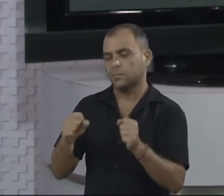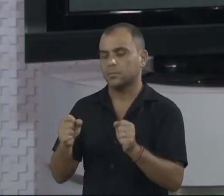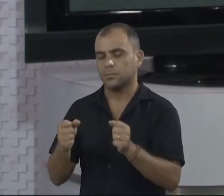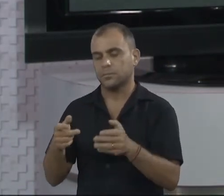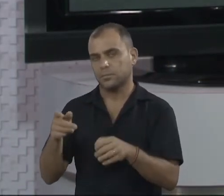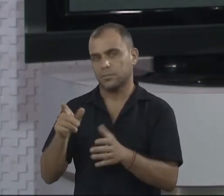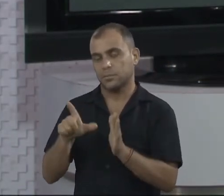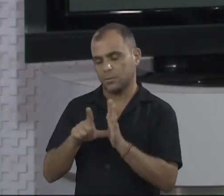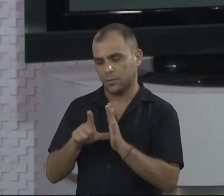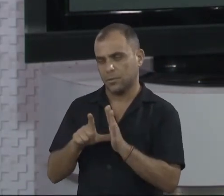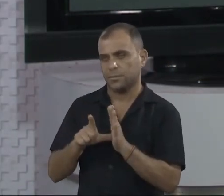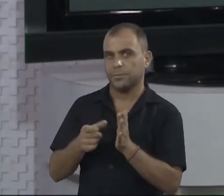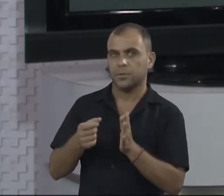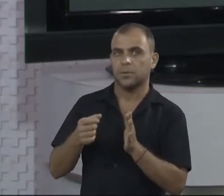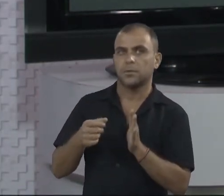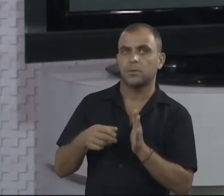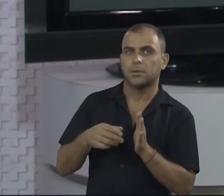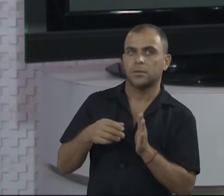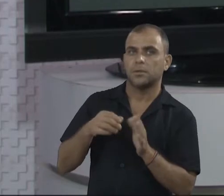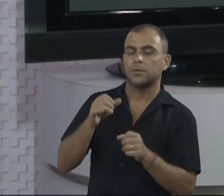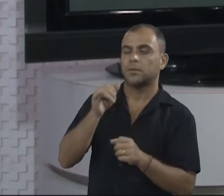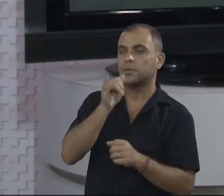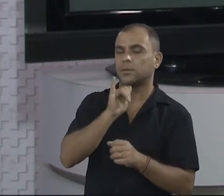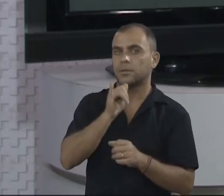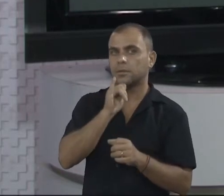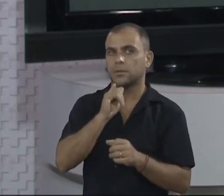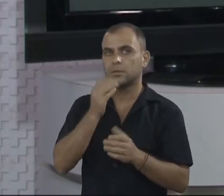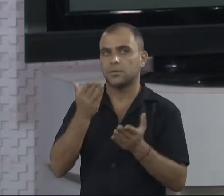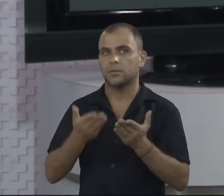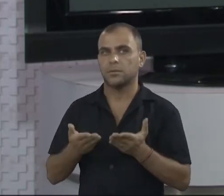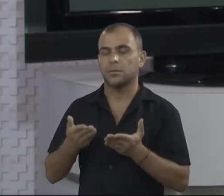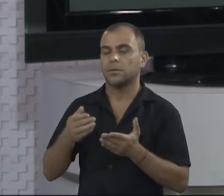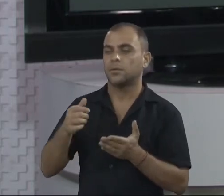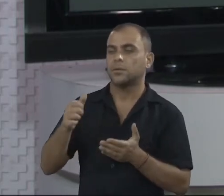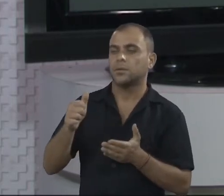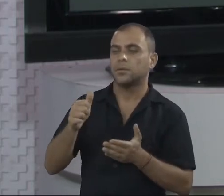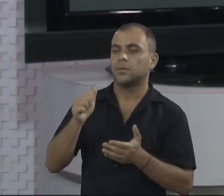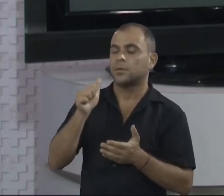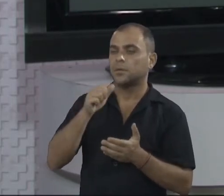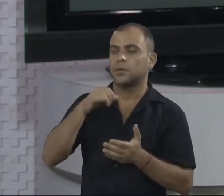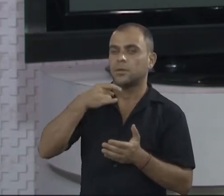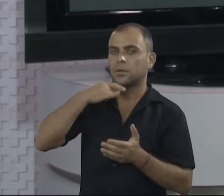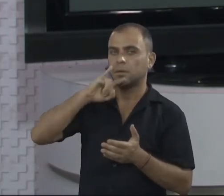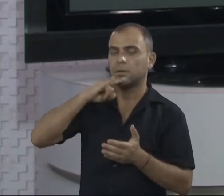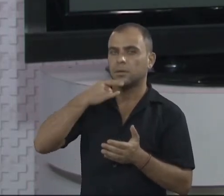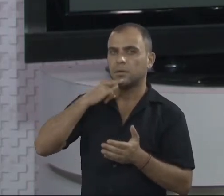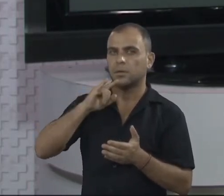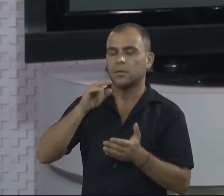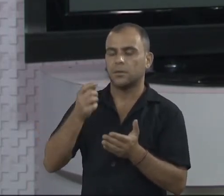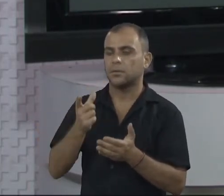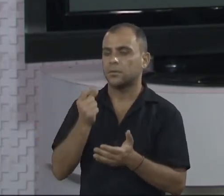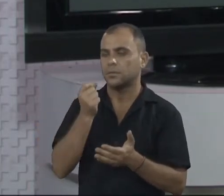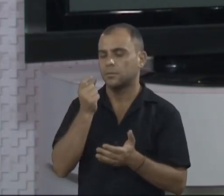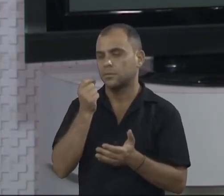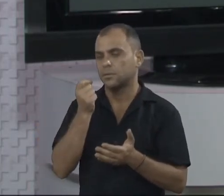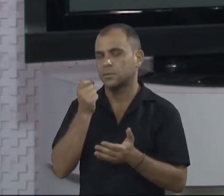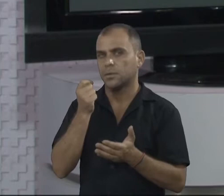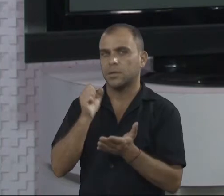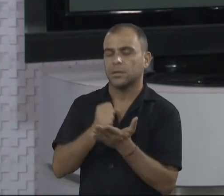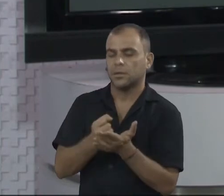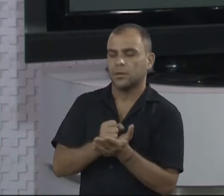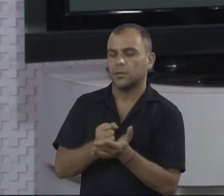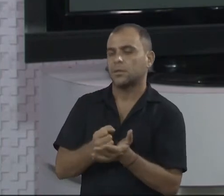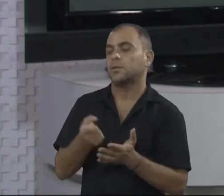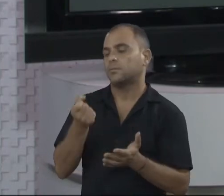lei. Alguns exemplos de drogas lícitas: álcool, tabaco, analgésicos, aqueles remédios que a gente compra na